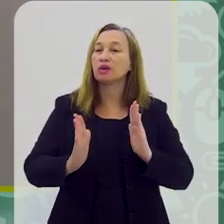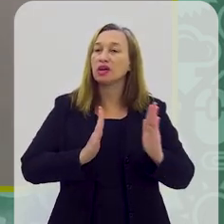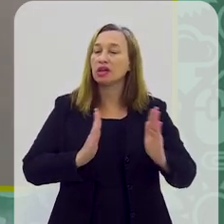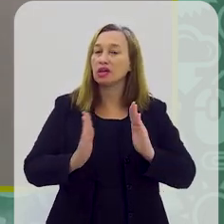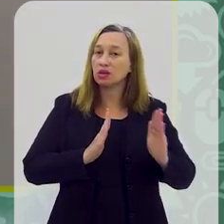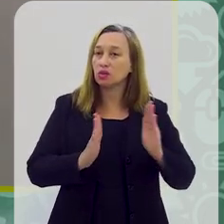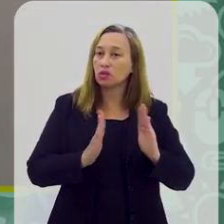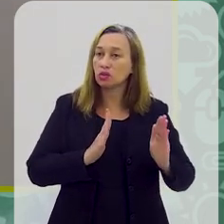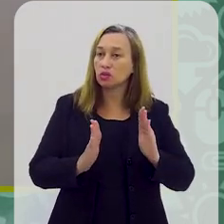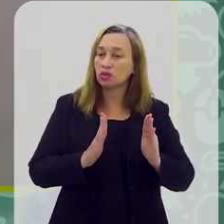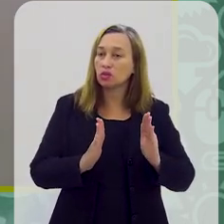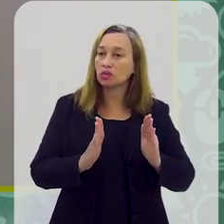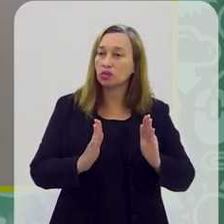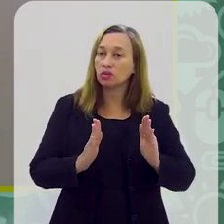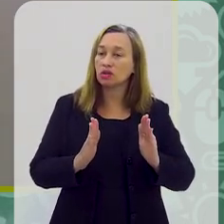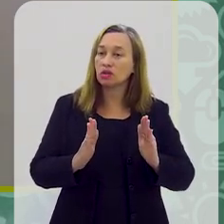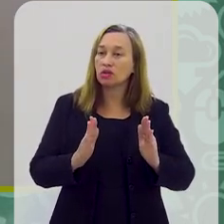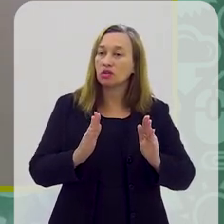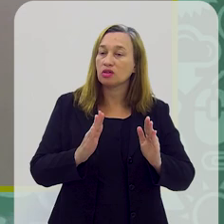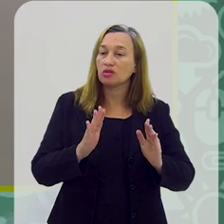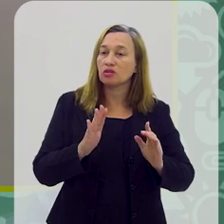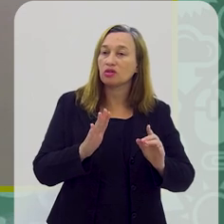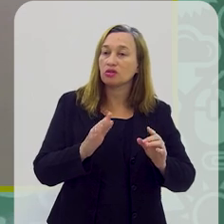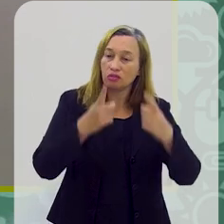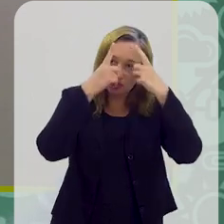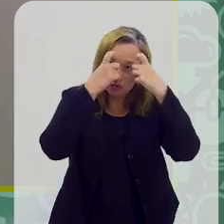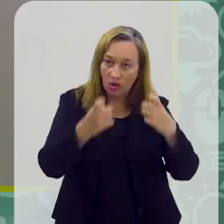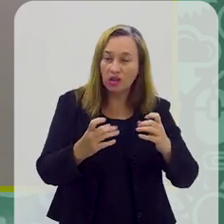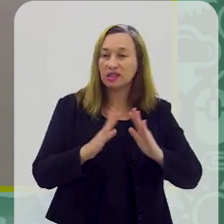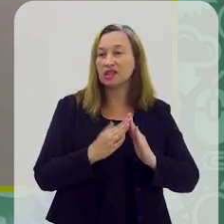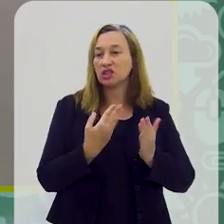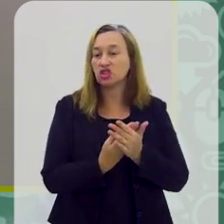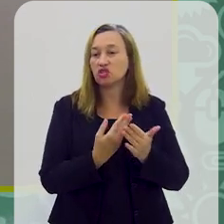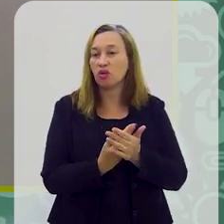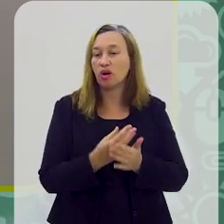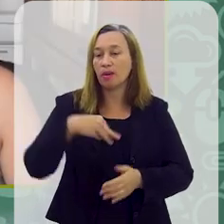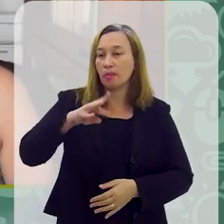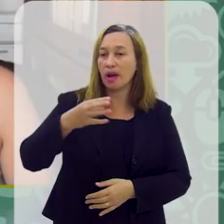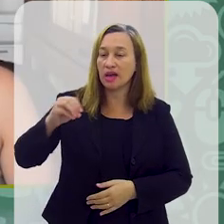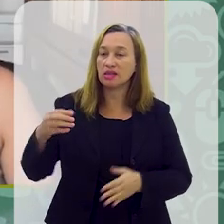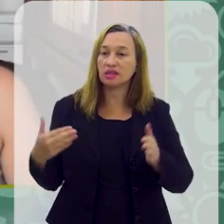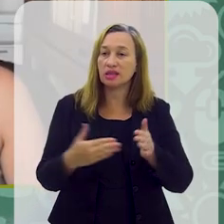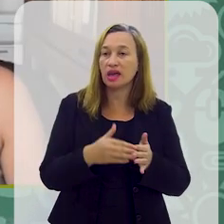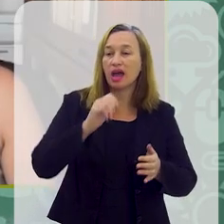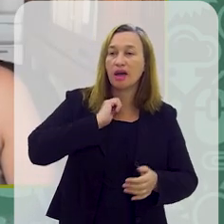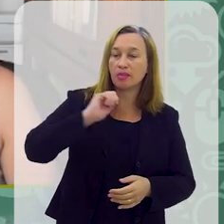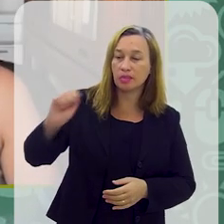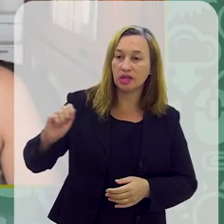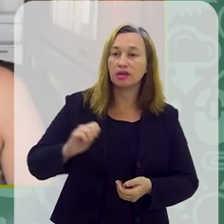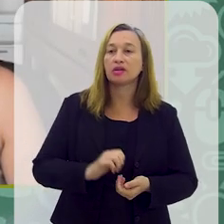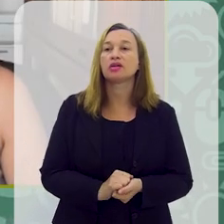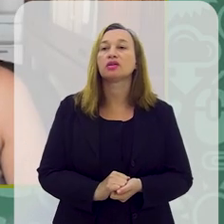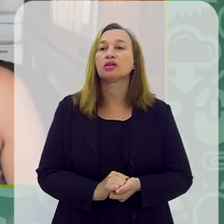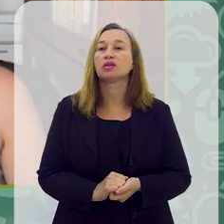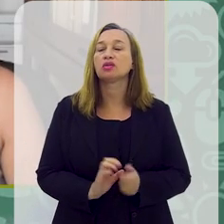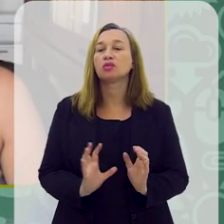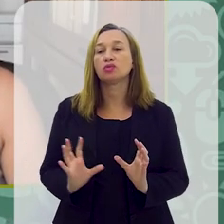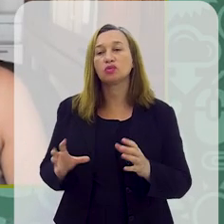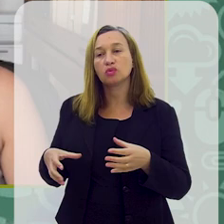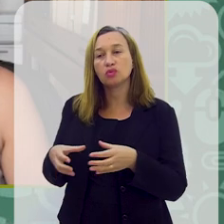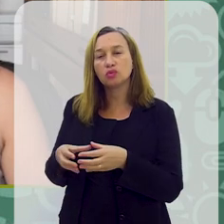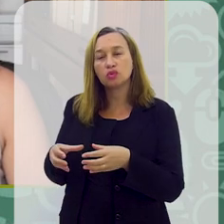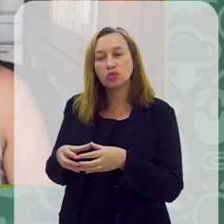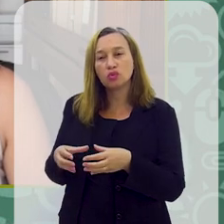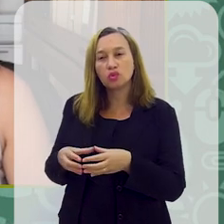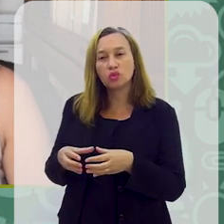aconteceu no período daquela onda de ataques que teve entre março e abril. Uma dessas subcomunidades, que é justamente